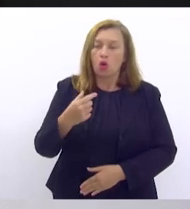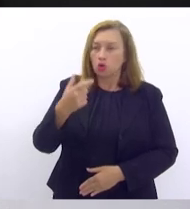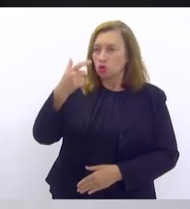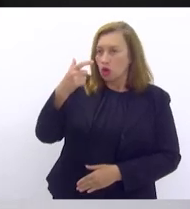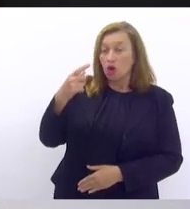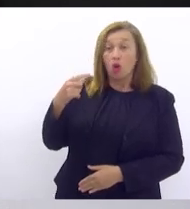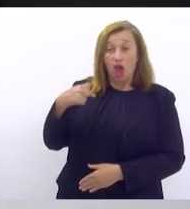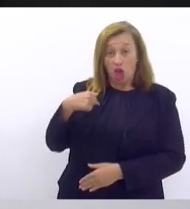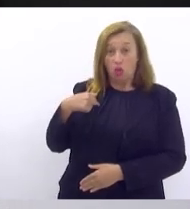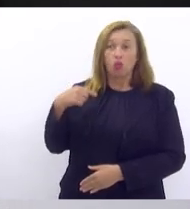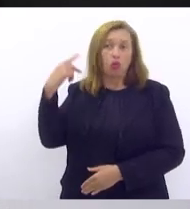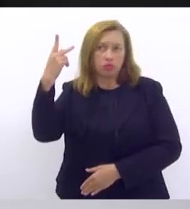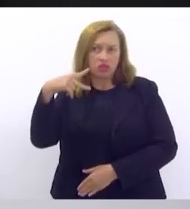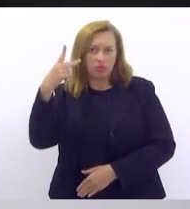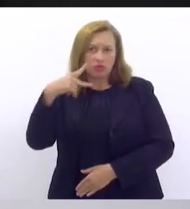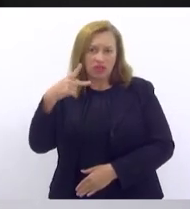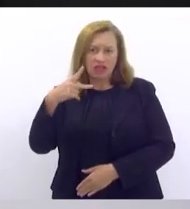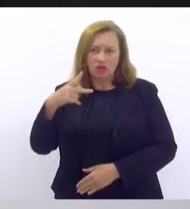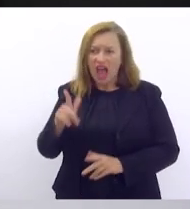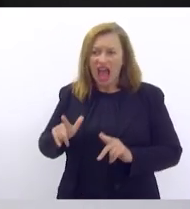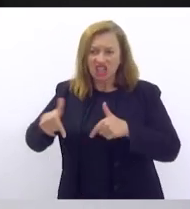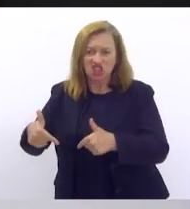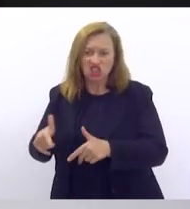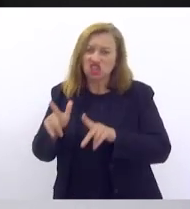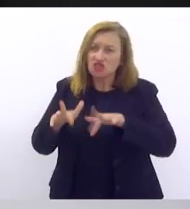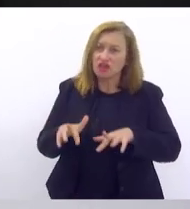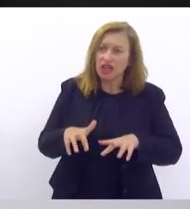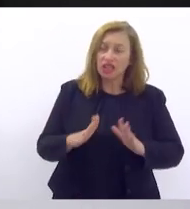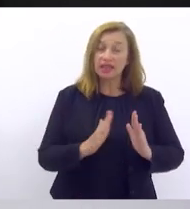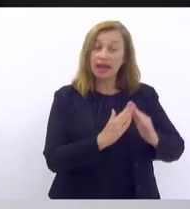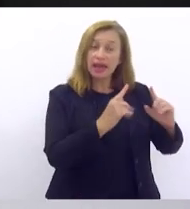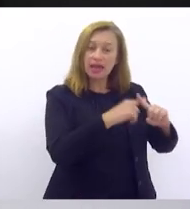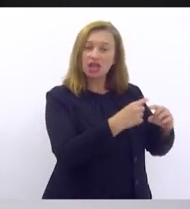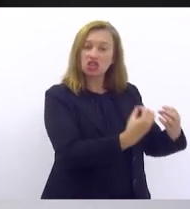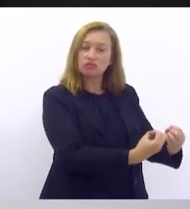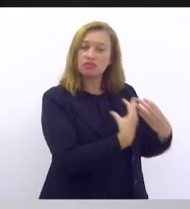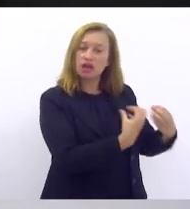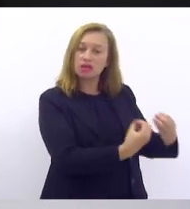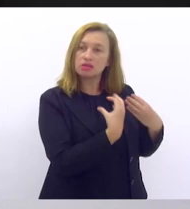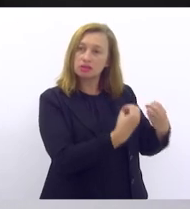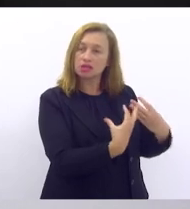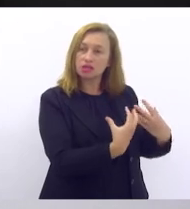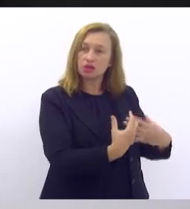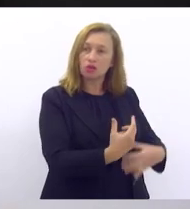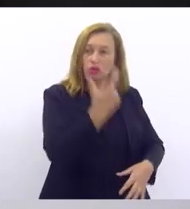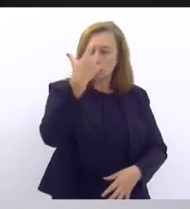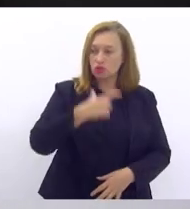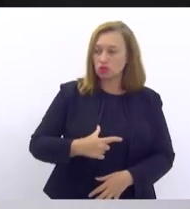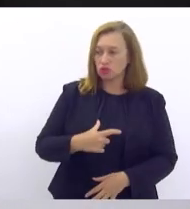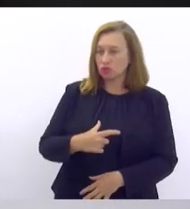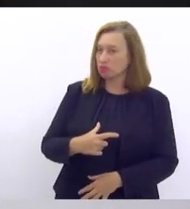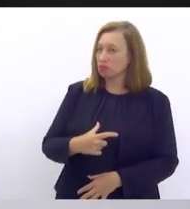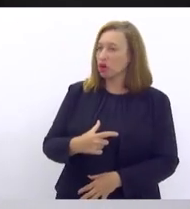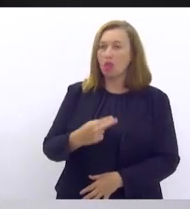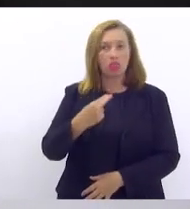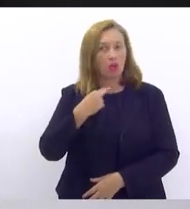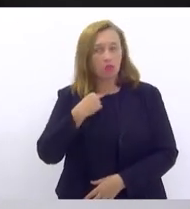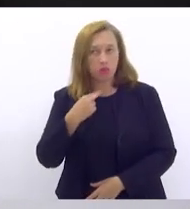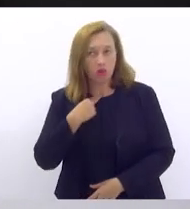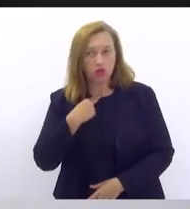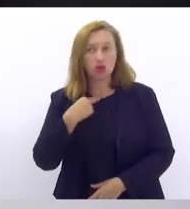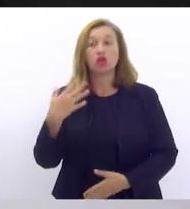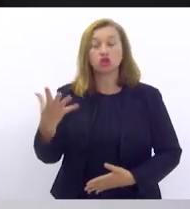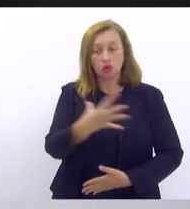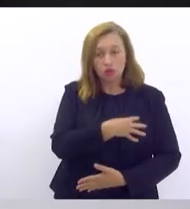seja diferente daquilo que a igreja me propõe como pastoreio. Eu sou filho e servo